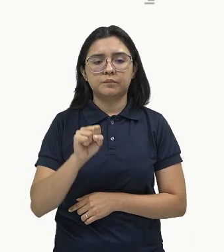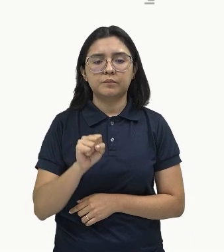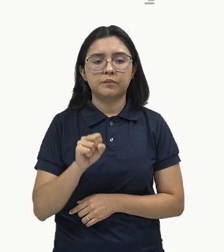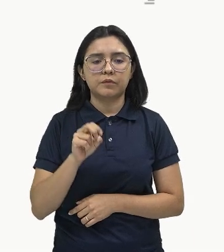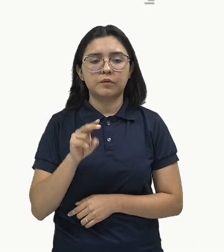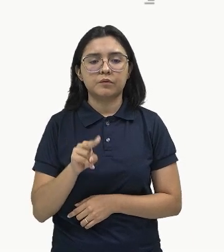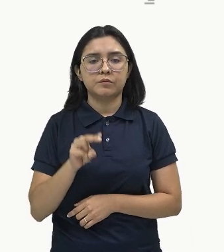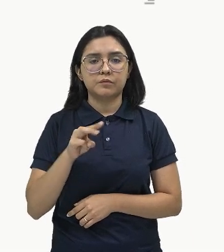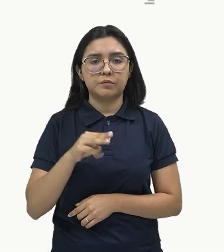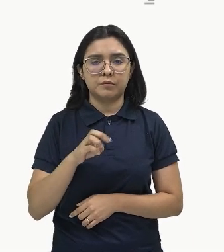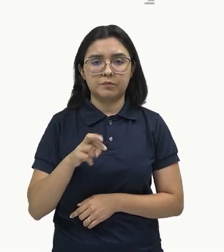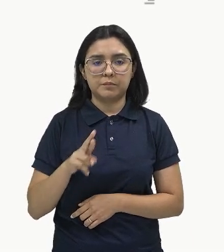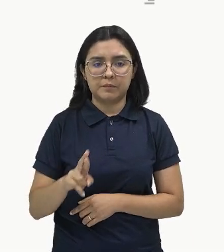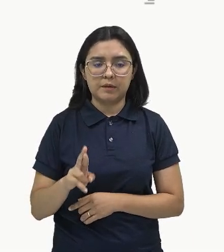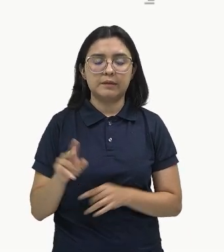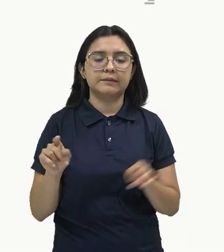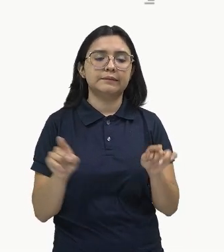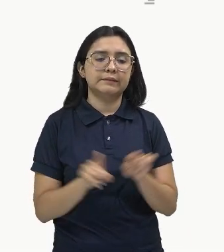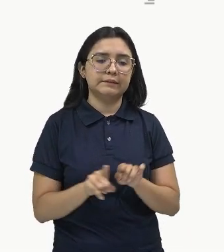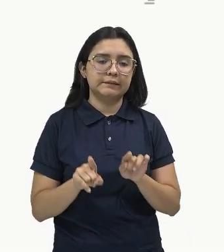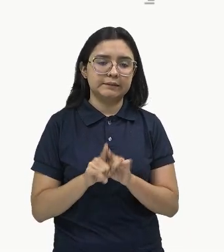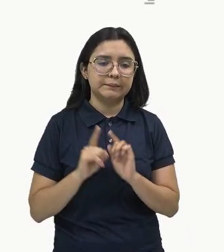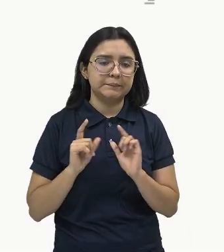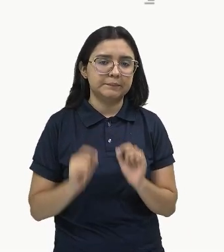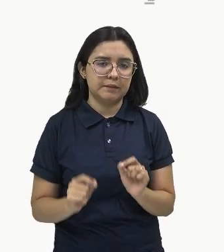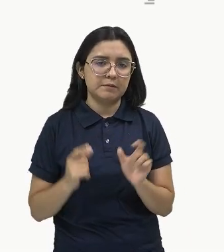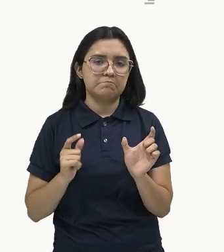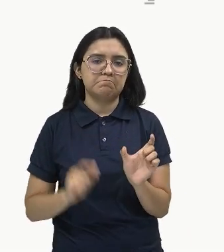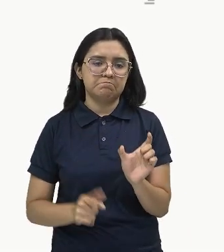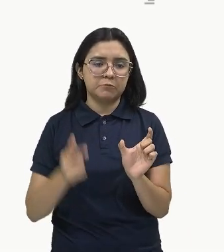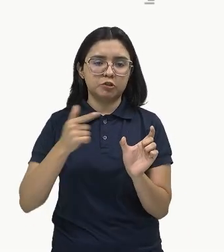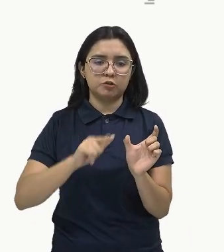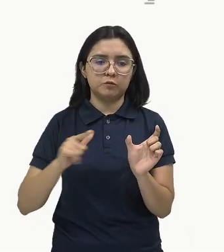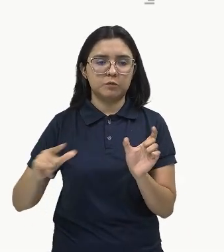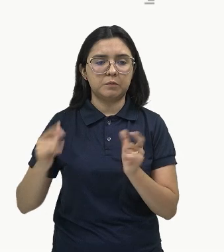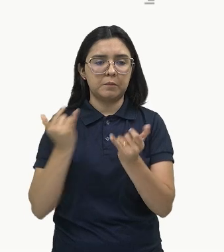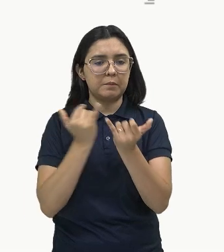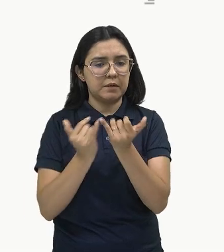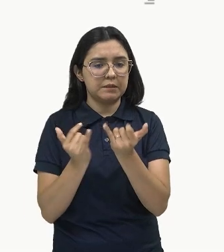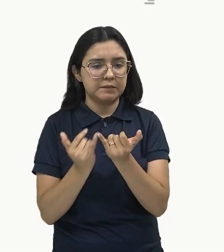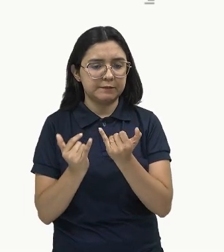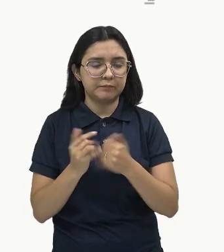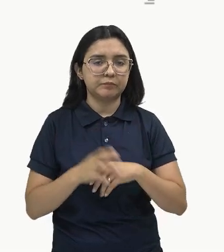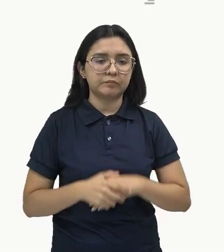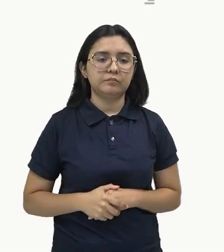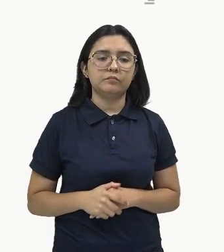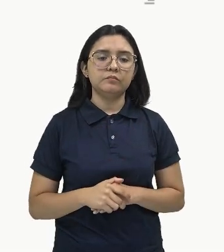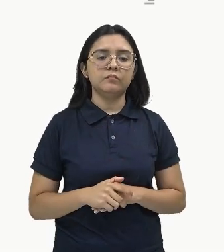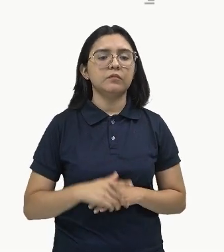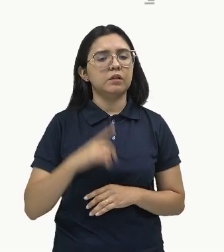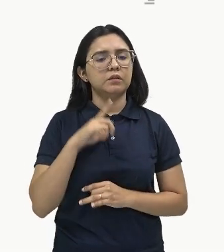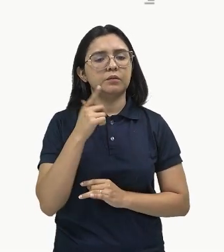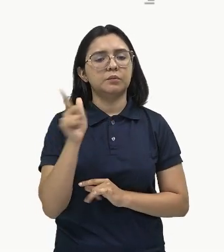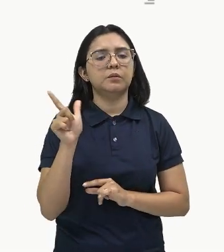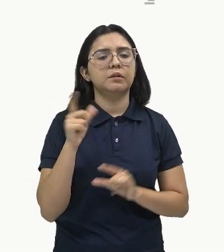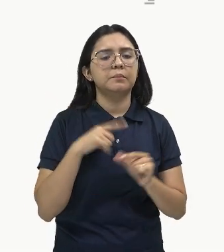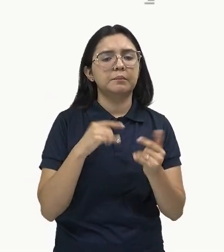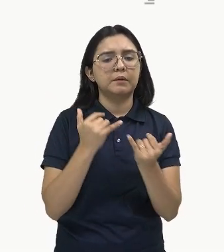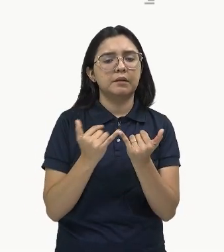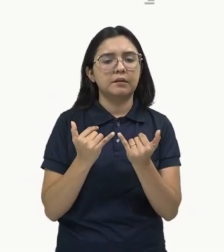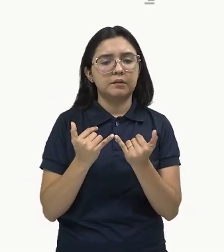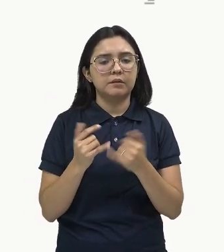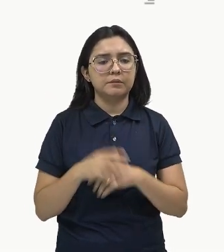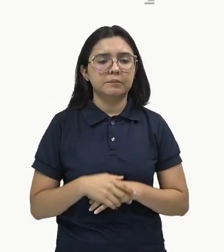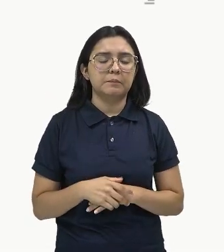com consumerism, agora consumerist. O que mais? Temos mais alguma outra?